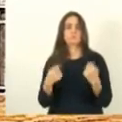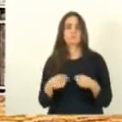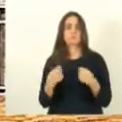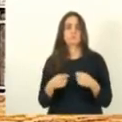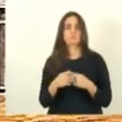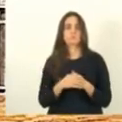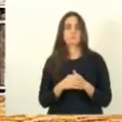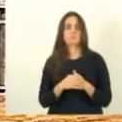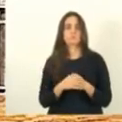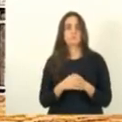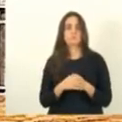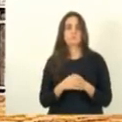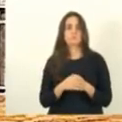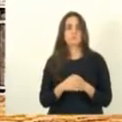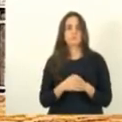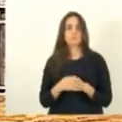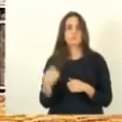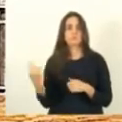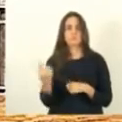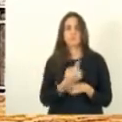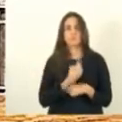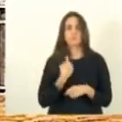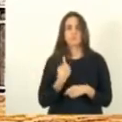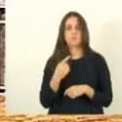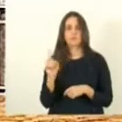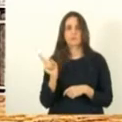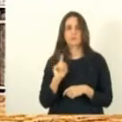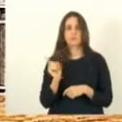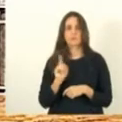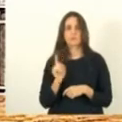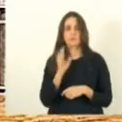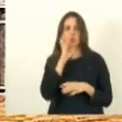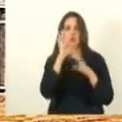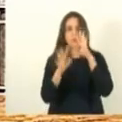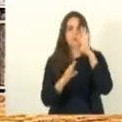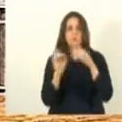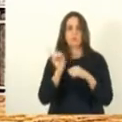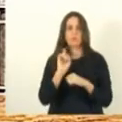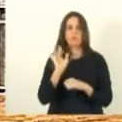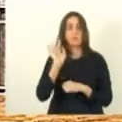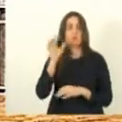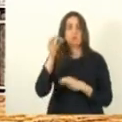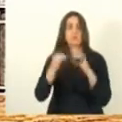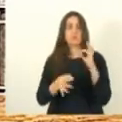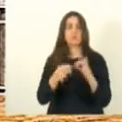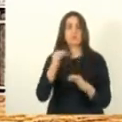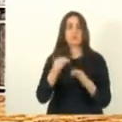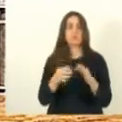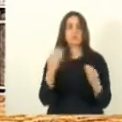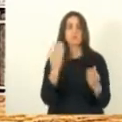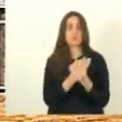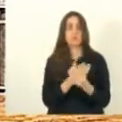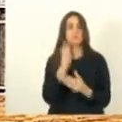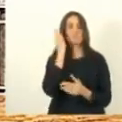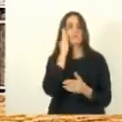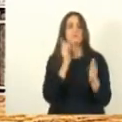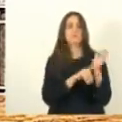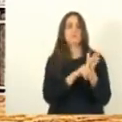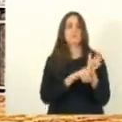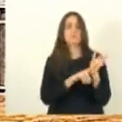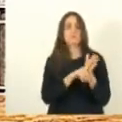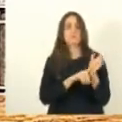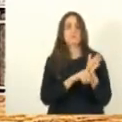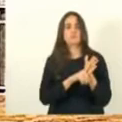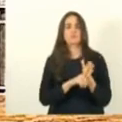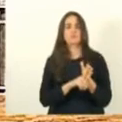feita. Não cabe a nós o julgamento. Cabe, sim, a justiça, essa investigação